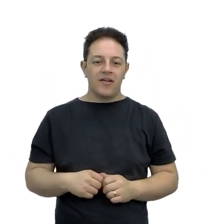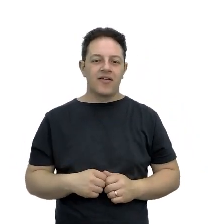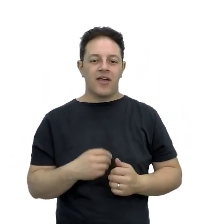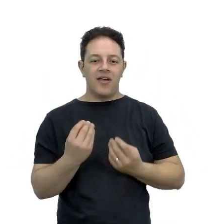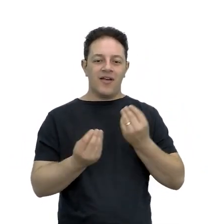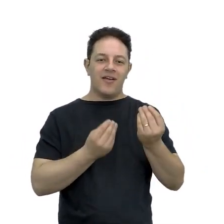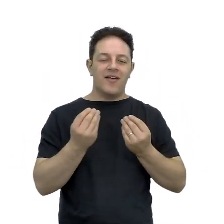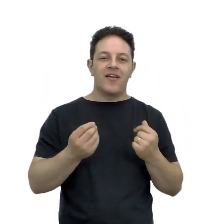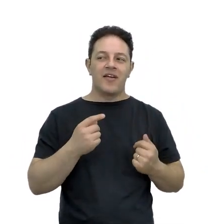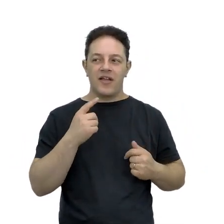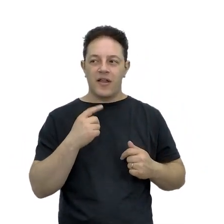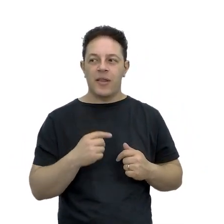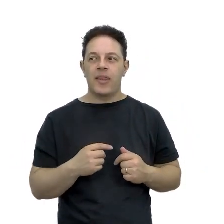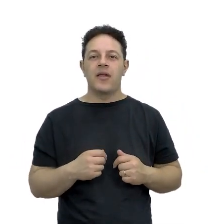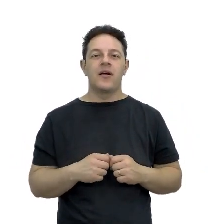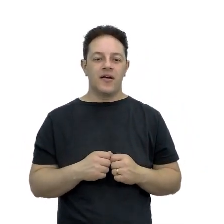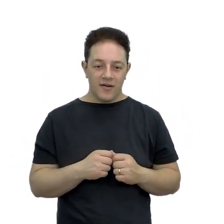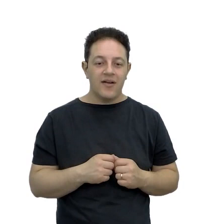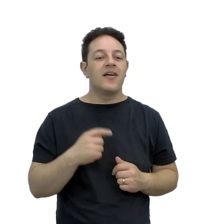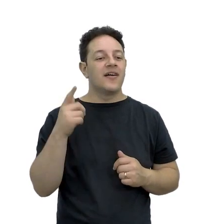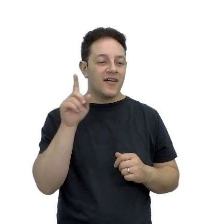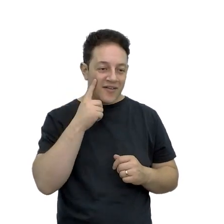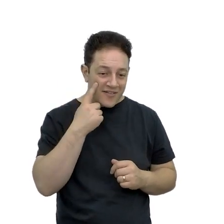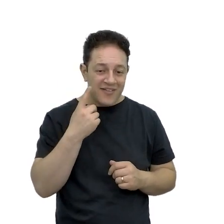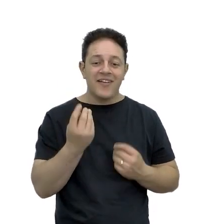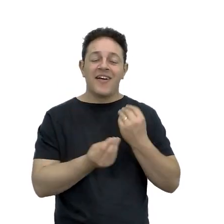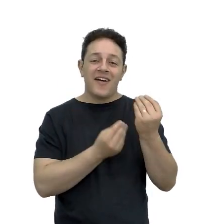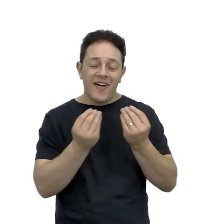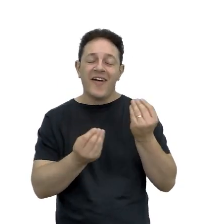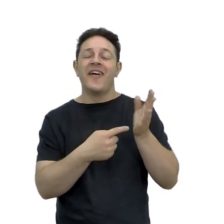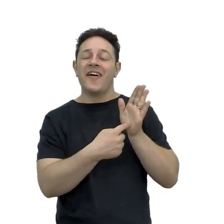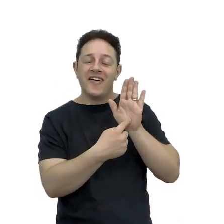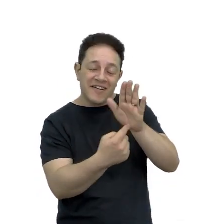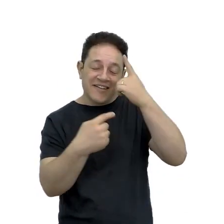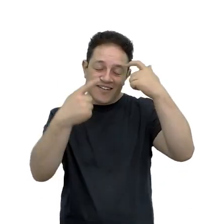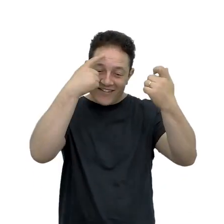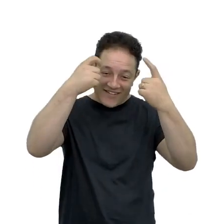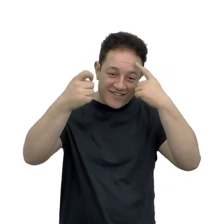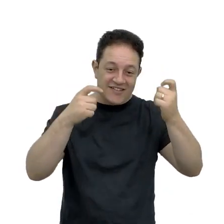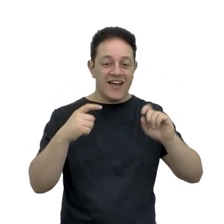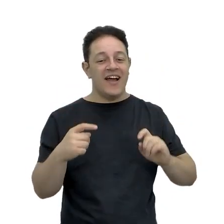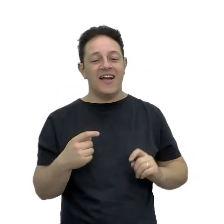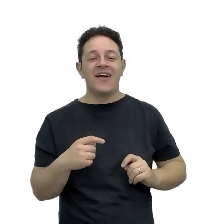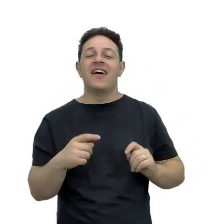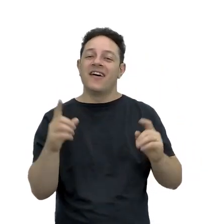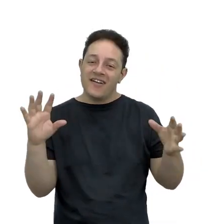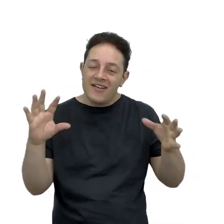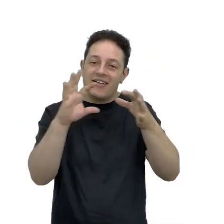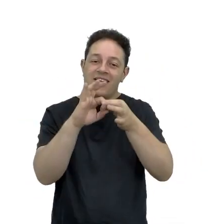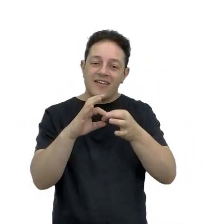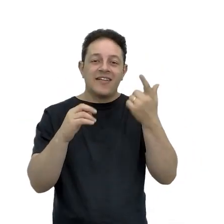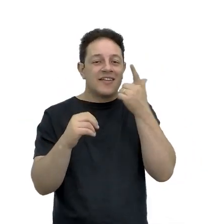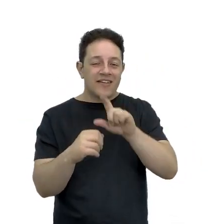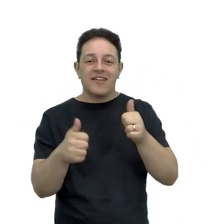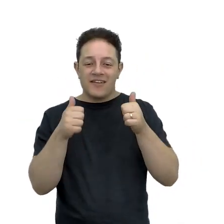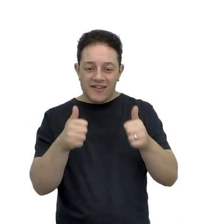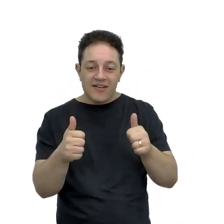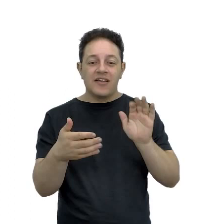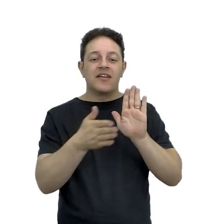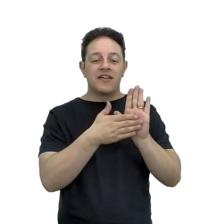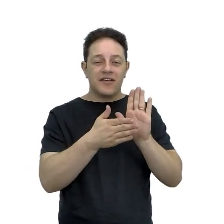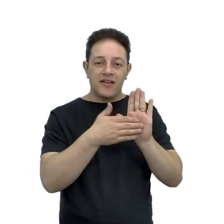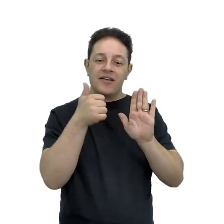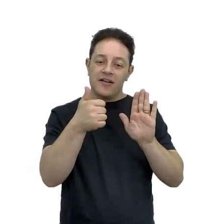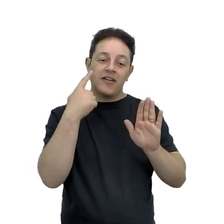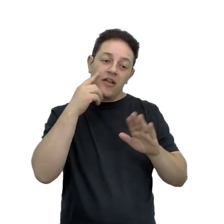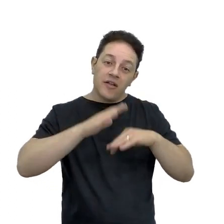barreira, mas ele vai conseguir colocar a criatividade e unir isso à proposta